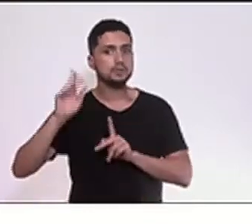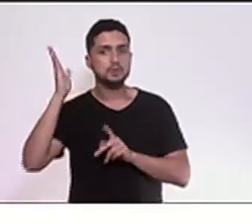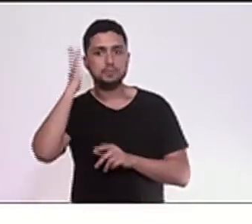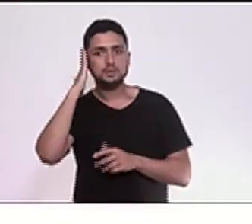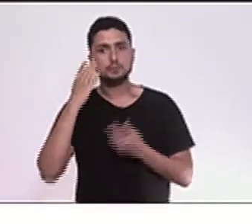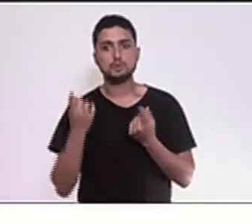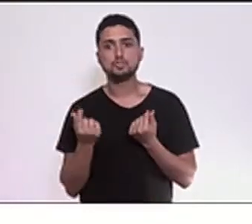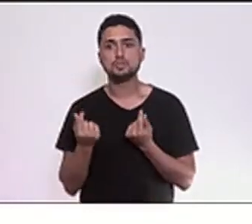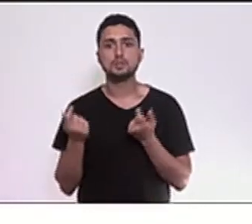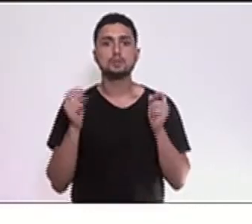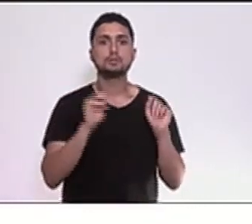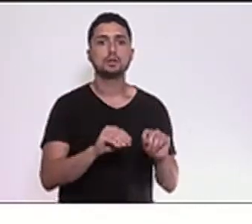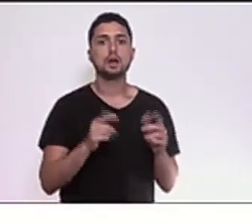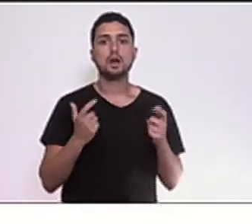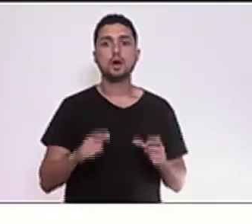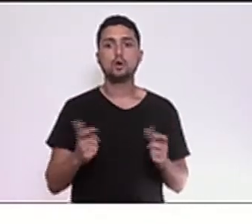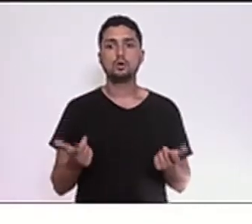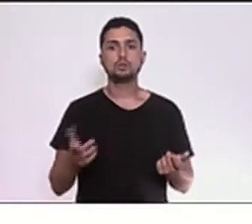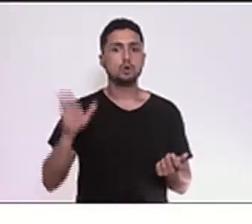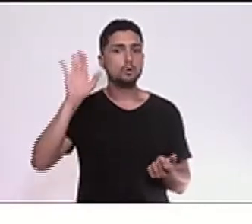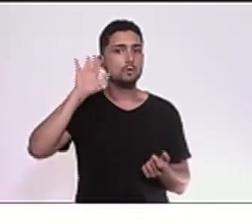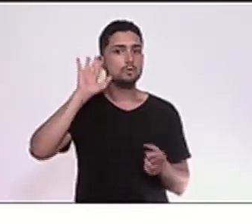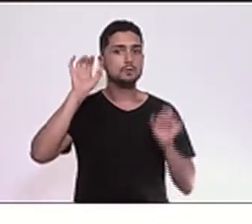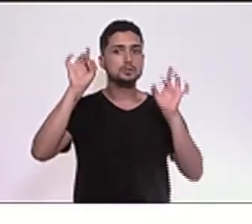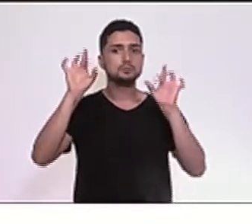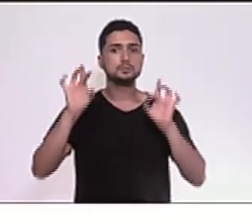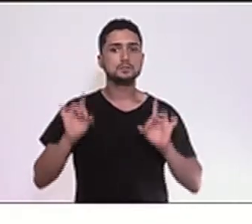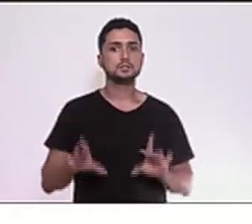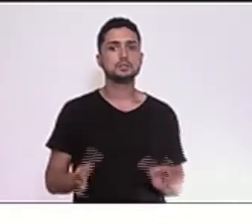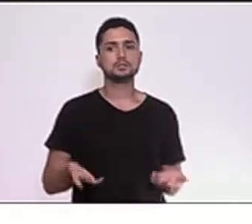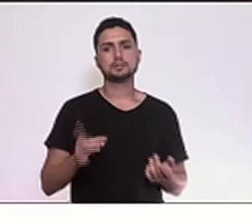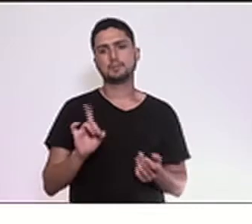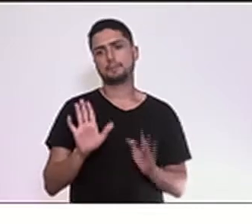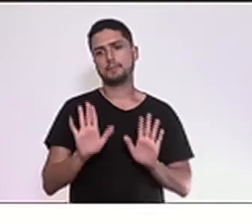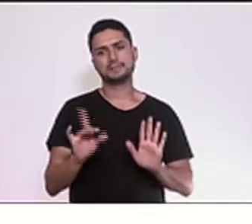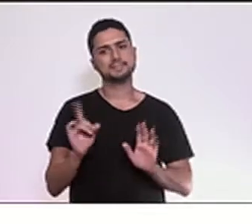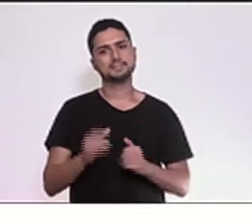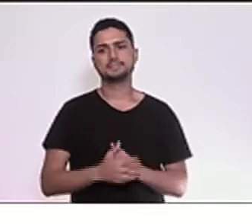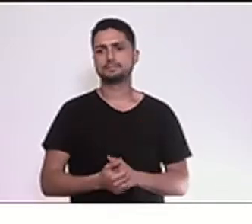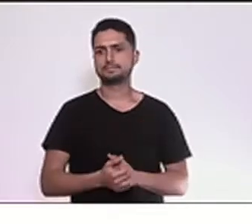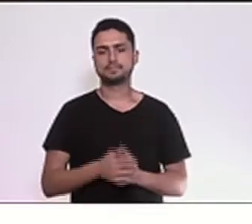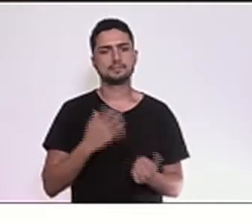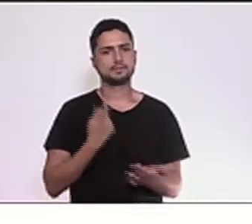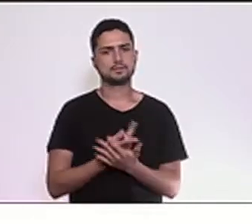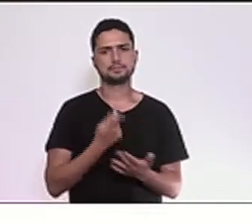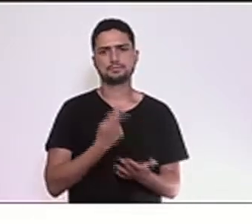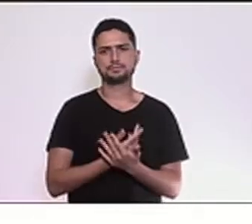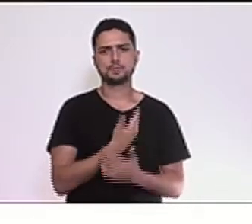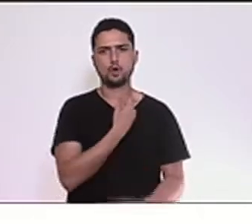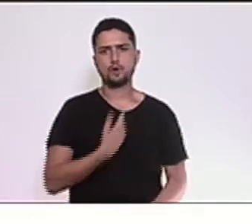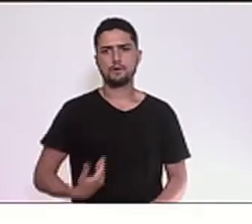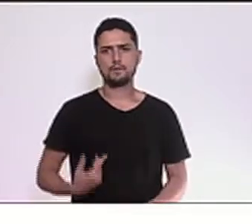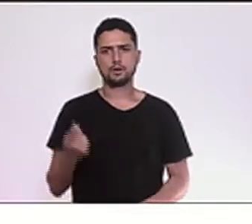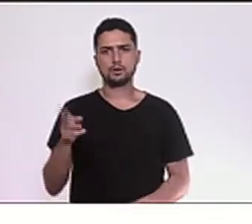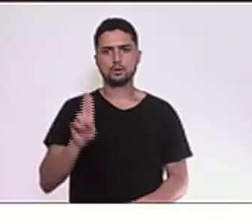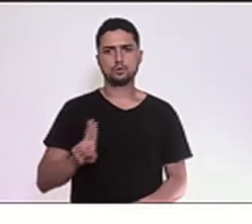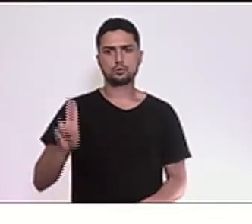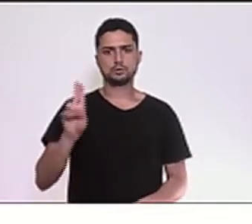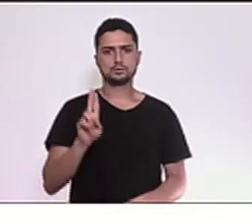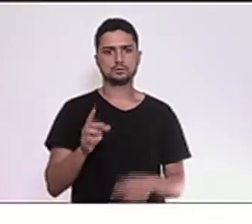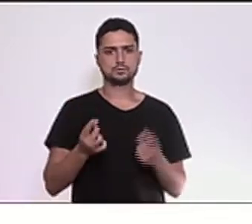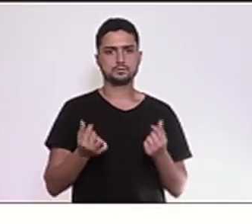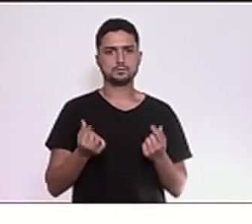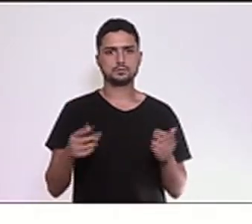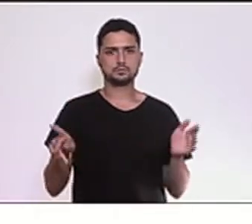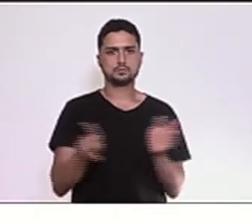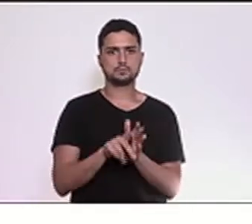dinheiro, ouvir especialistas, mas não. O governo que usa o slogan de